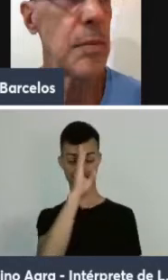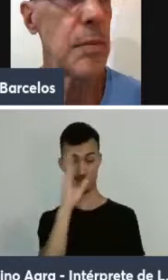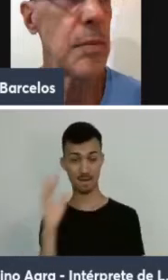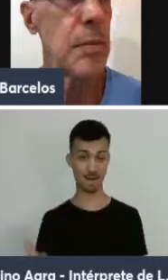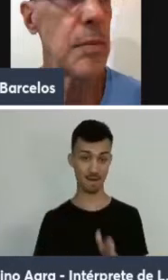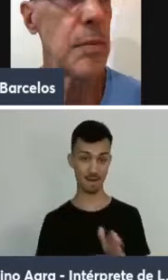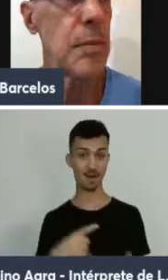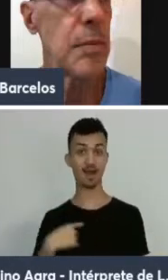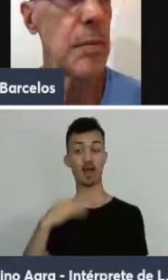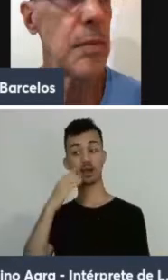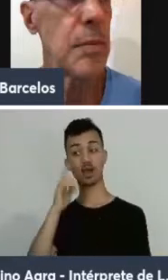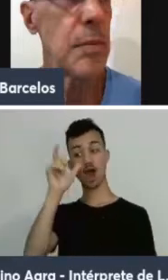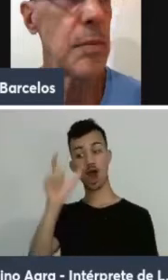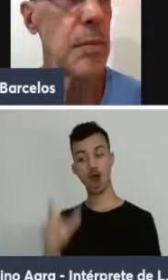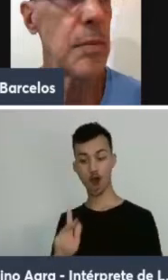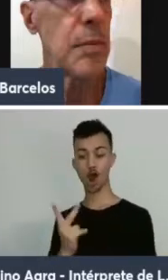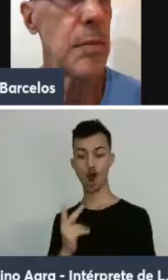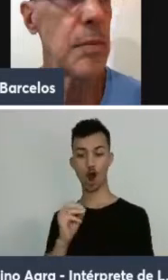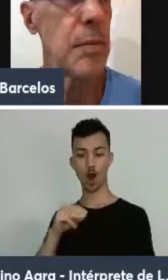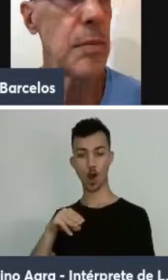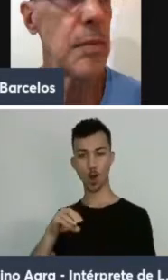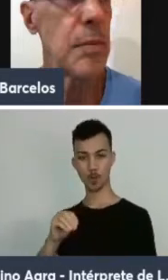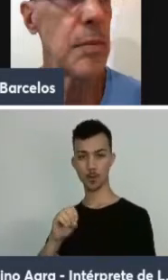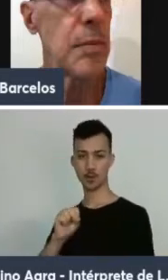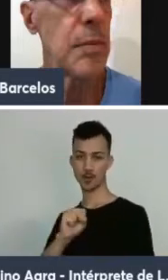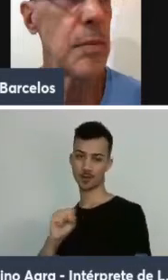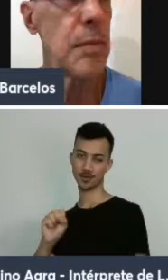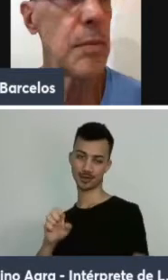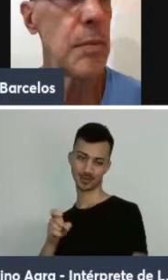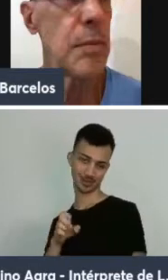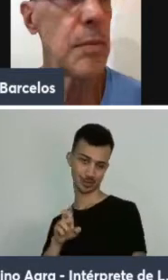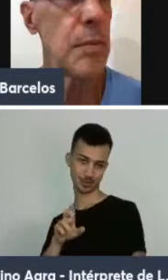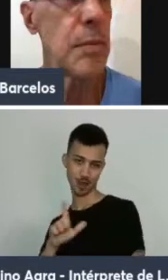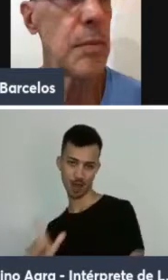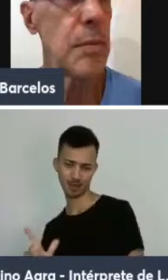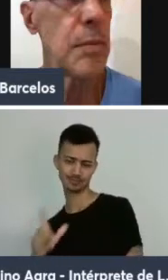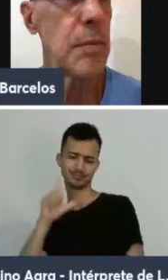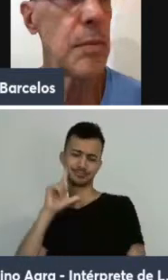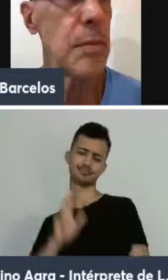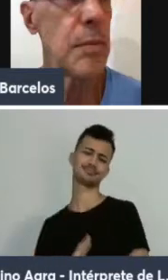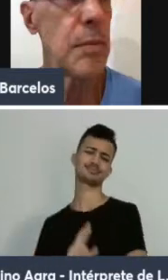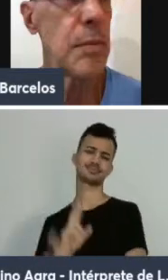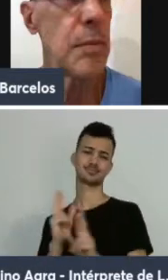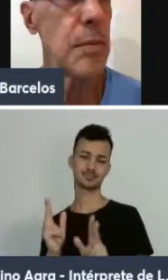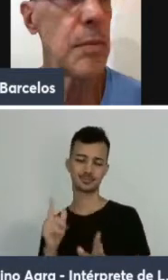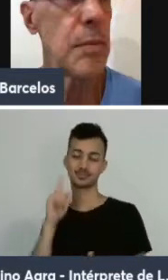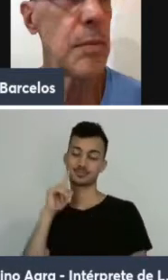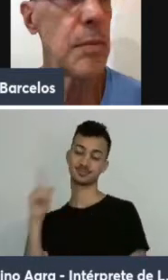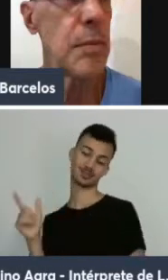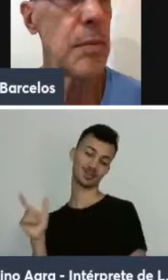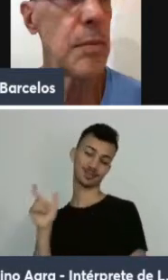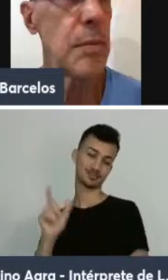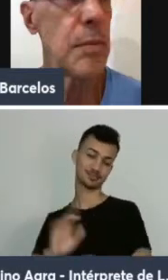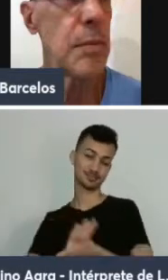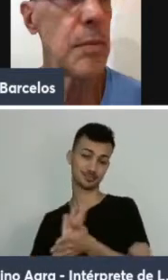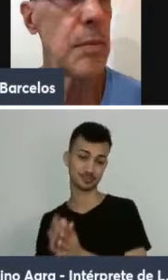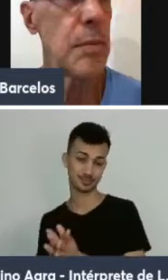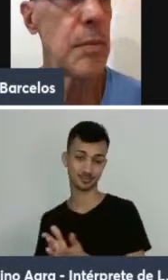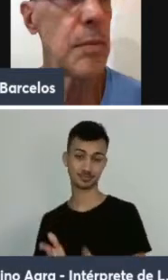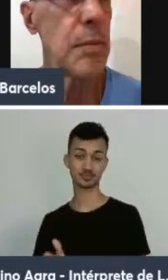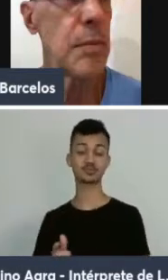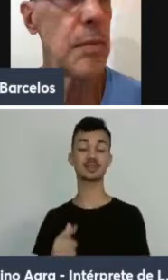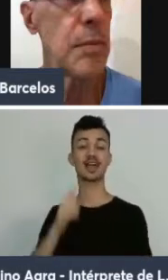da homossexualidade, né? Que na época tinha um termo pesado e preconceituoso e pejorativo, que era homossexualismo,